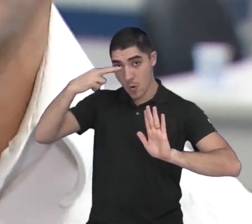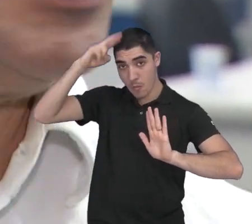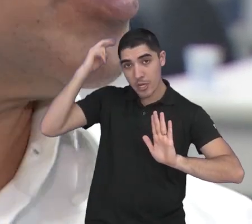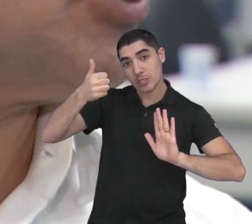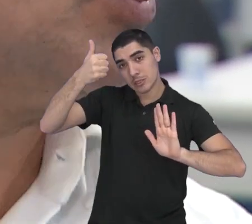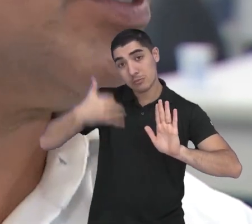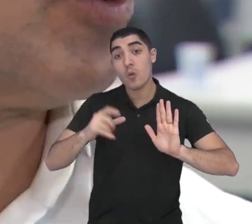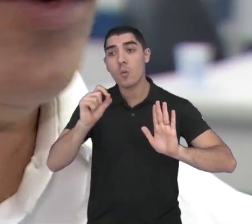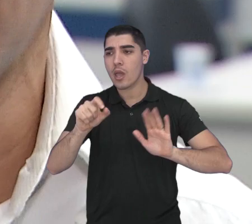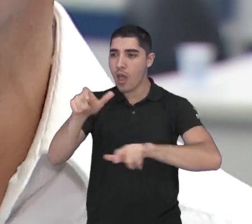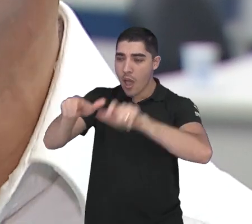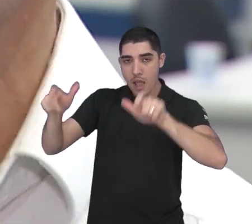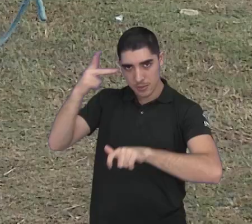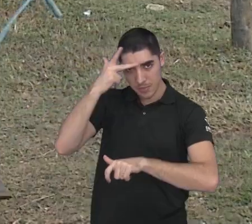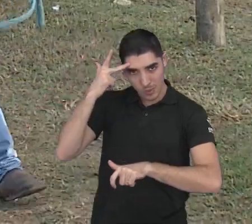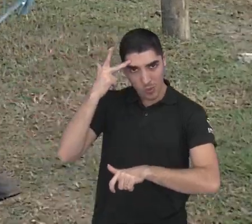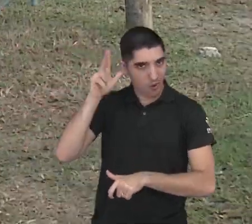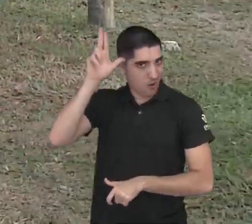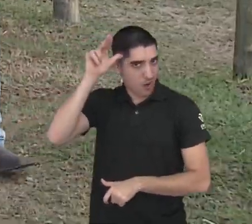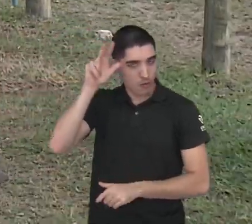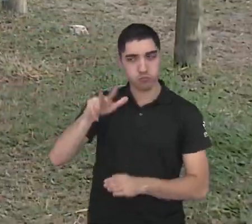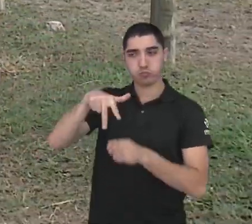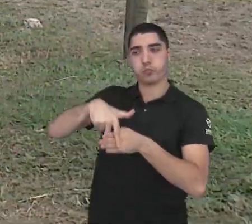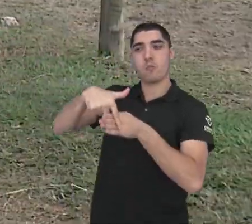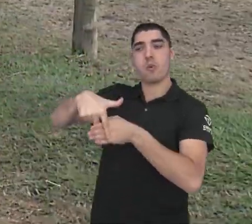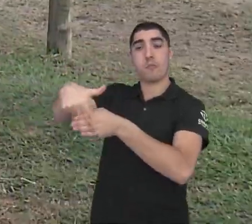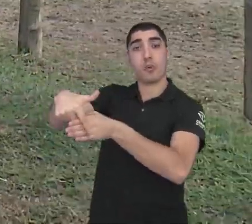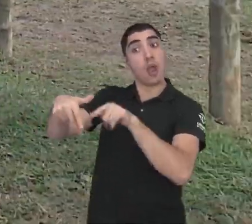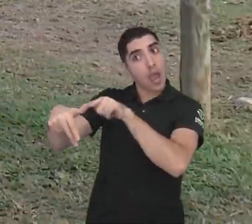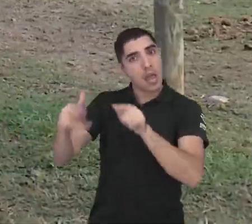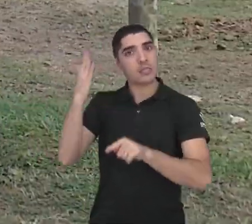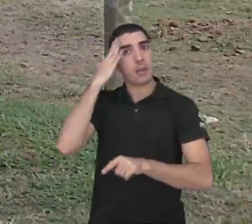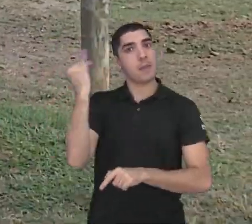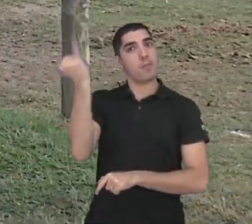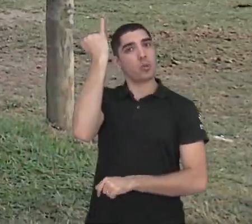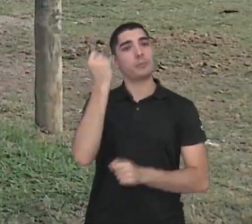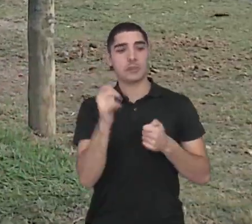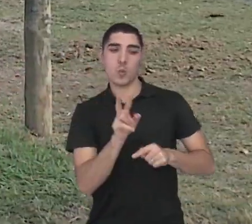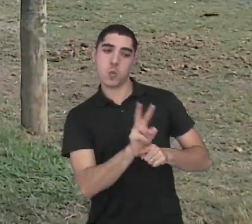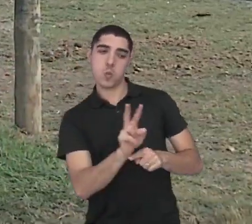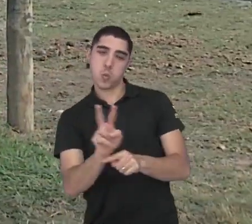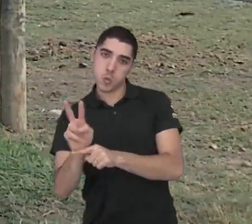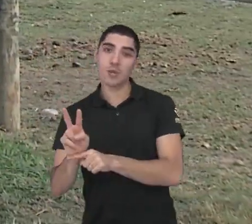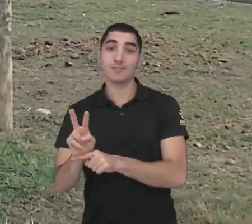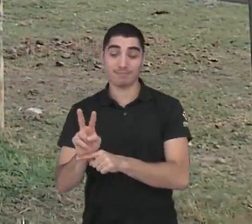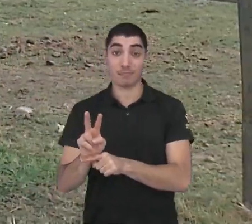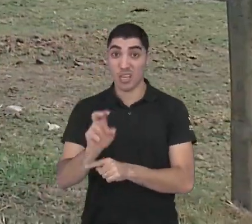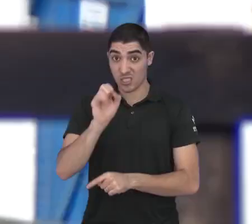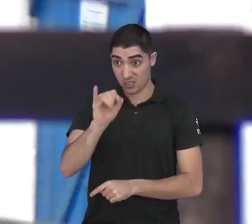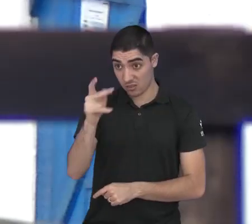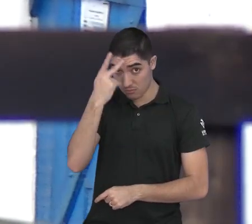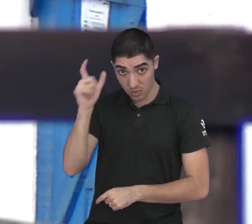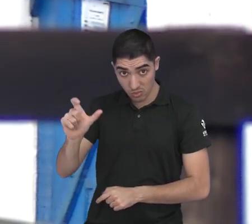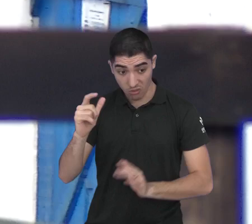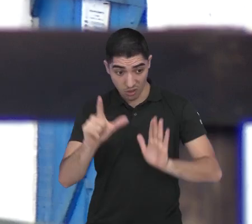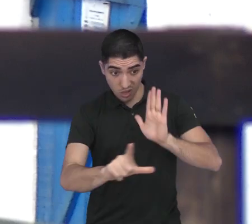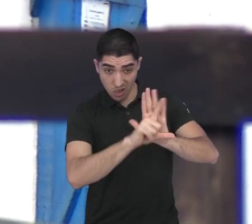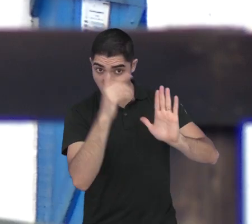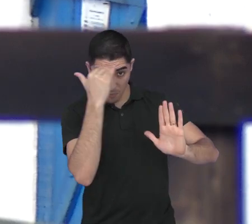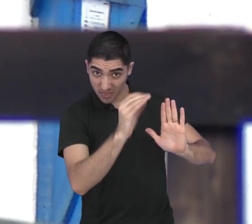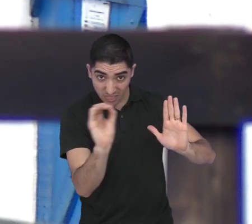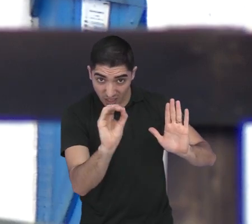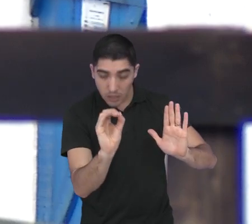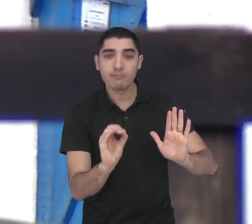da Padaria espera que os cavaleiros aprendam sobre os cuidados necessários com os animais durante grandes eventos. E, em caso